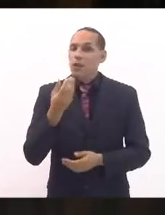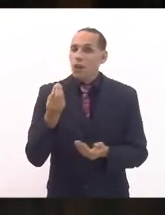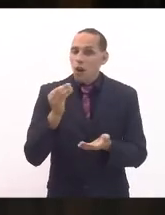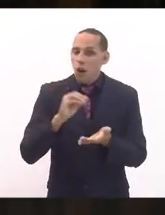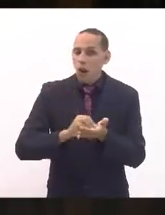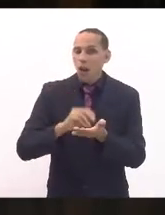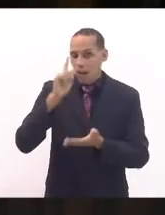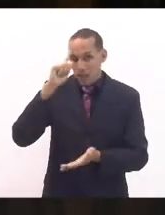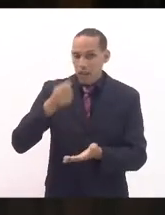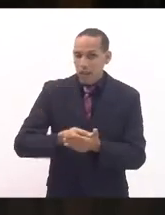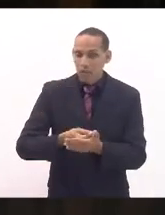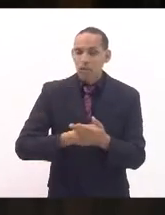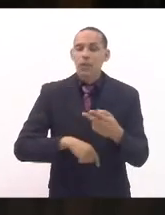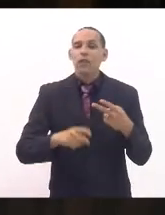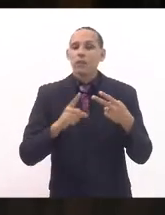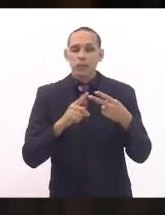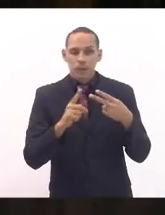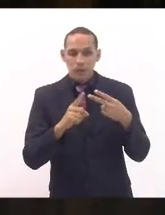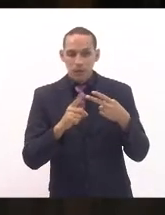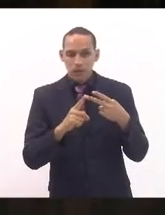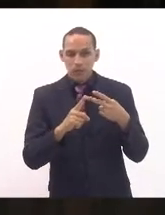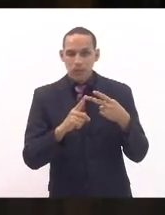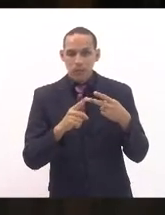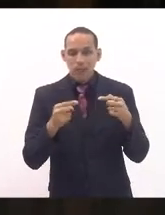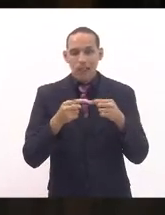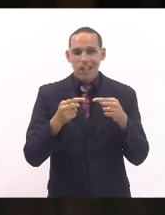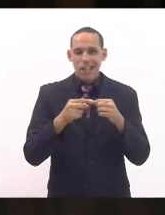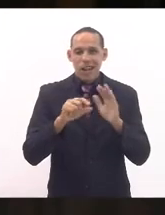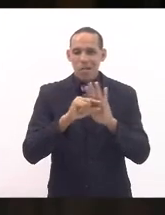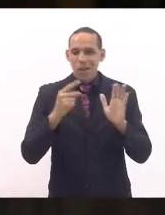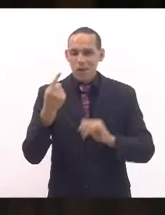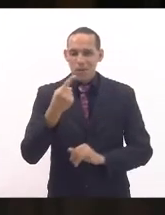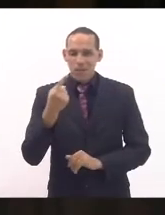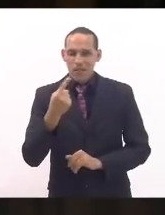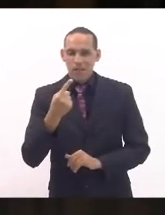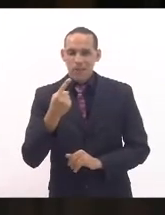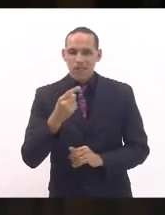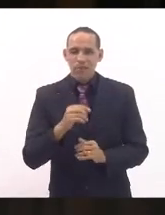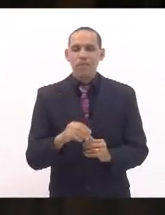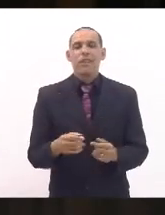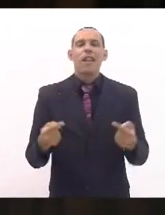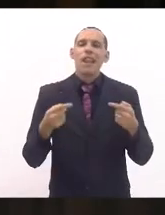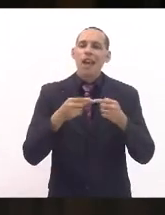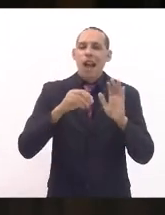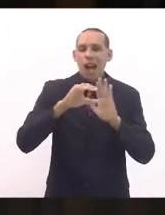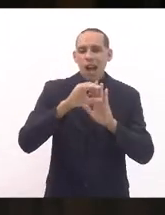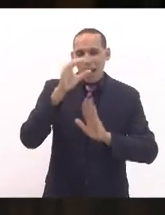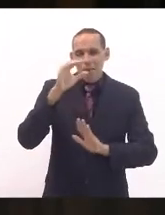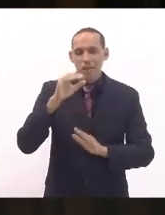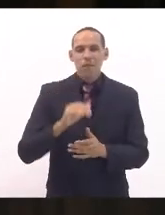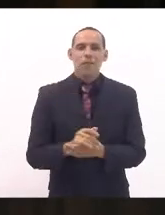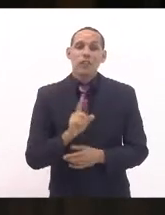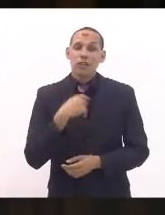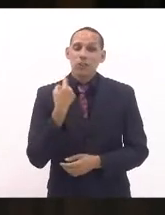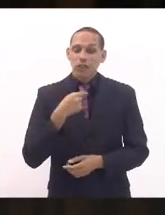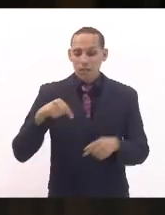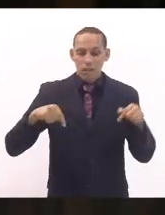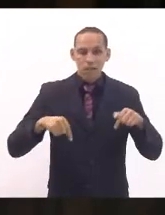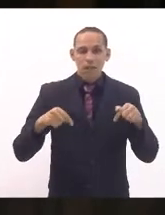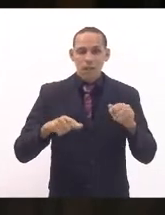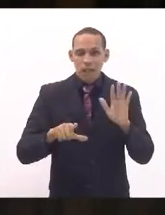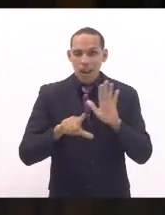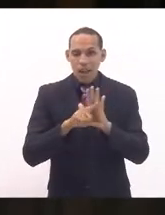determinativo. Segundo, em relação ao parágrafo 1º, para efeito dos postos do caput, se nós estamos aqui uma lei